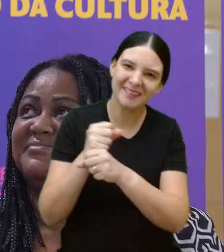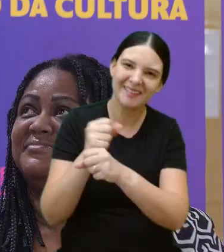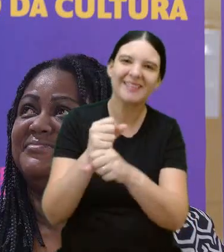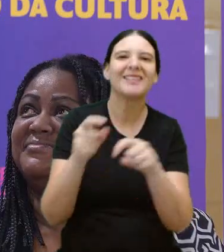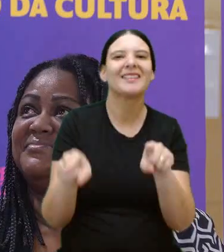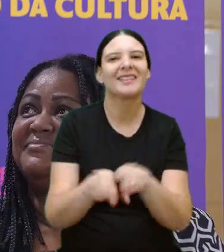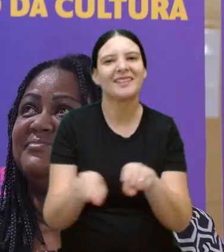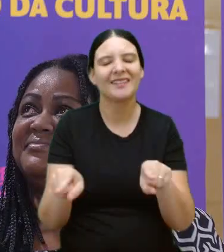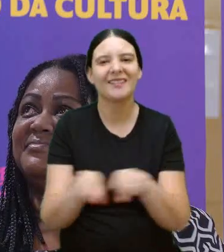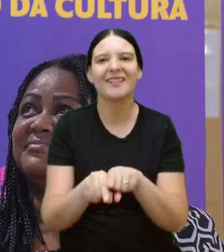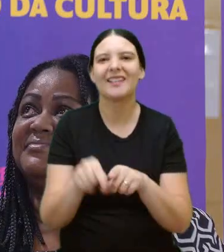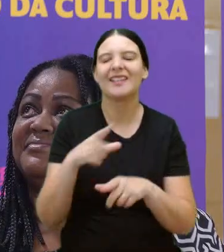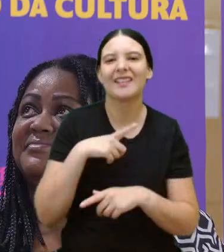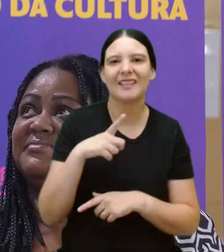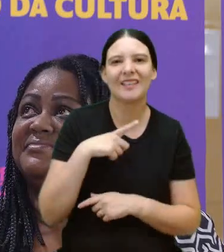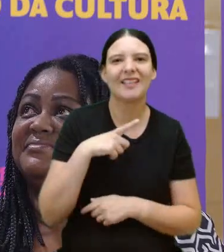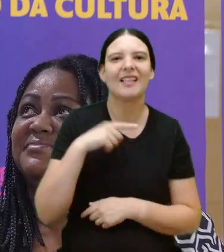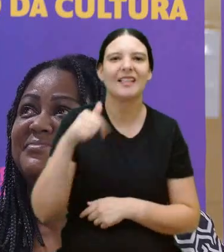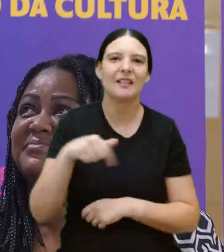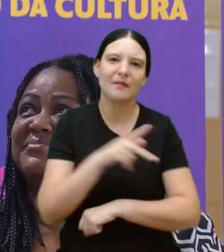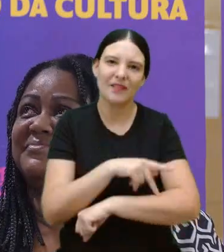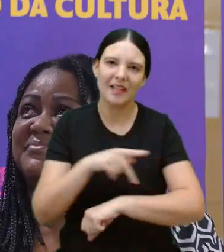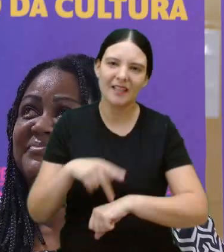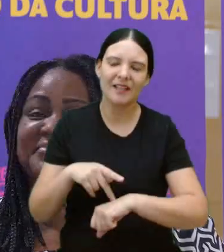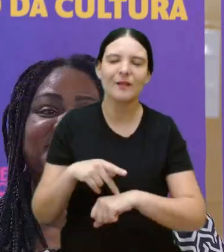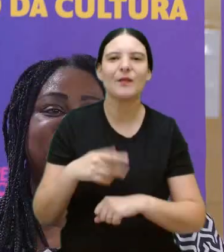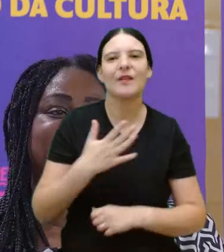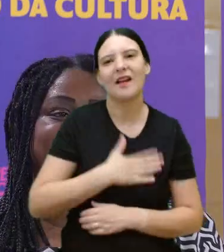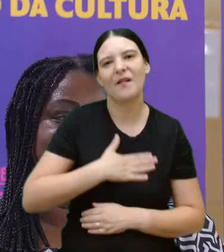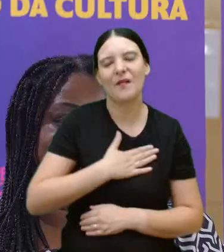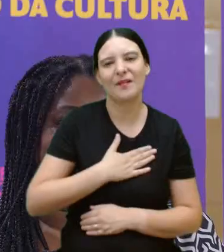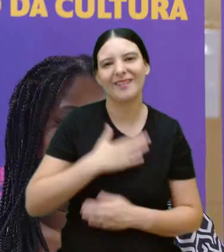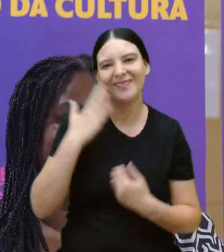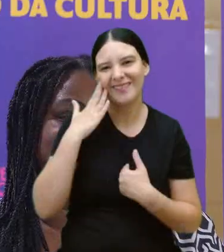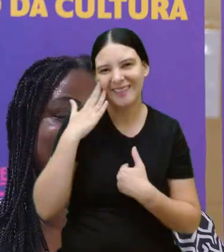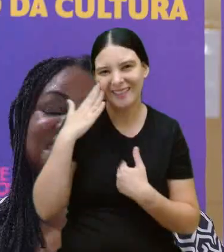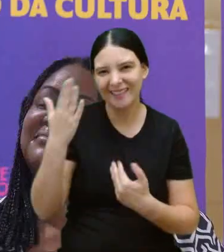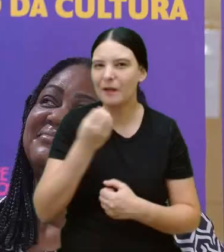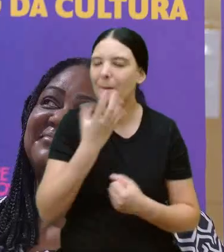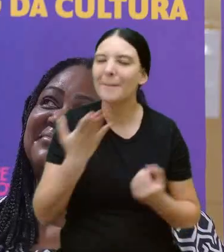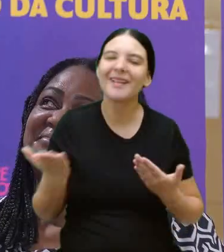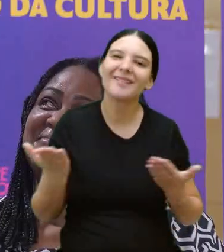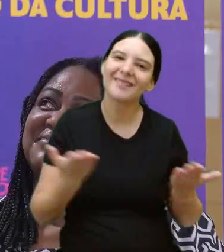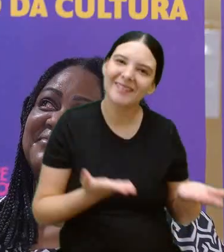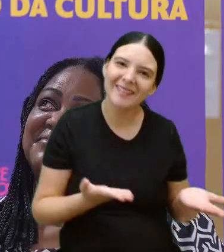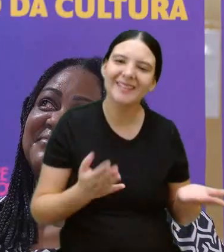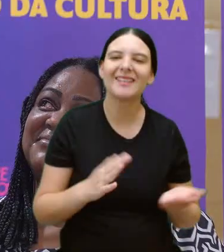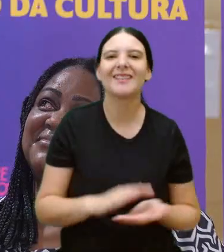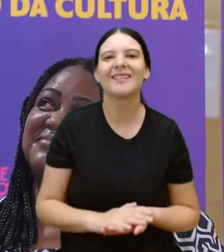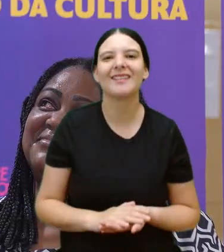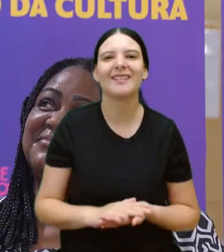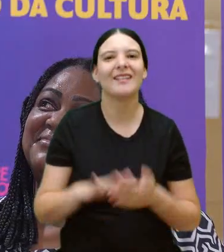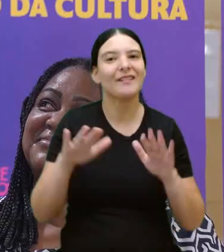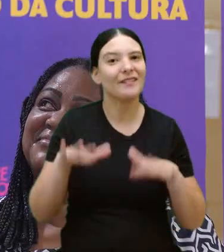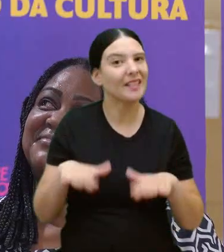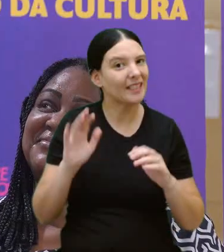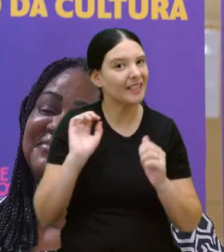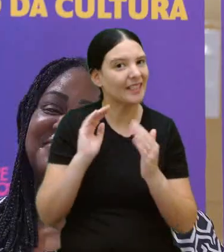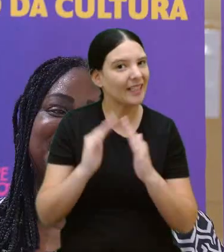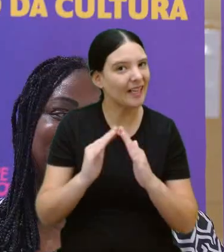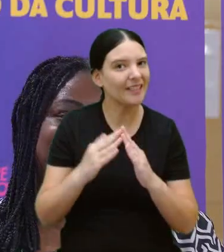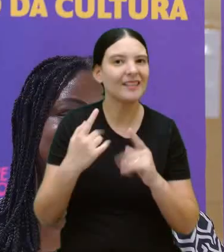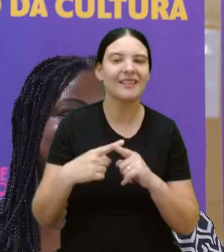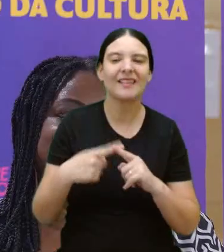Flip Paracatu agora em agosto, se Deus quiser, mais uma vez. Renato, muito bem-vindo a Paracatu. Fique em casa, nós já nos conhecemos, já estivemos juntos na Flip